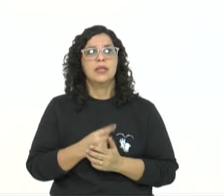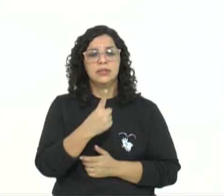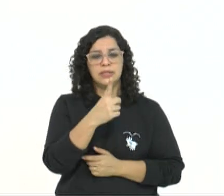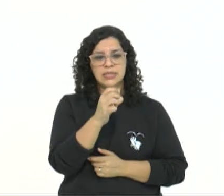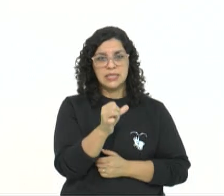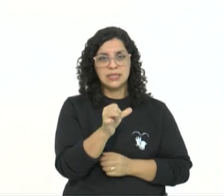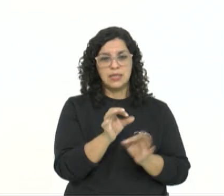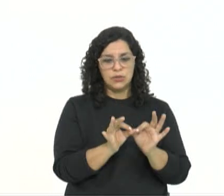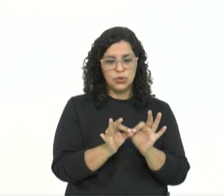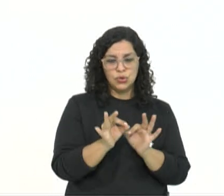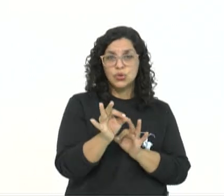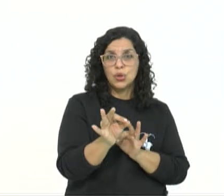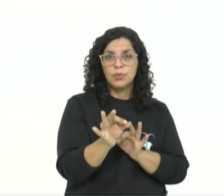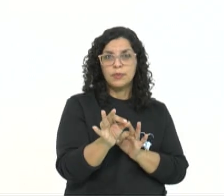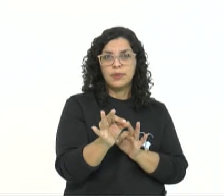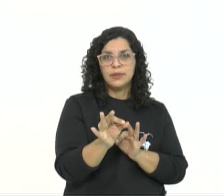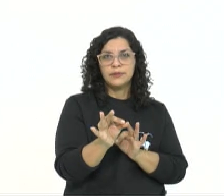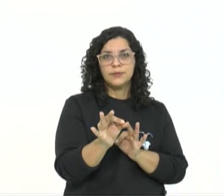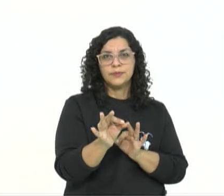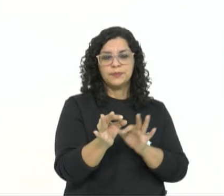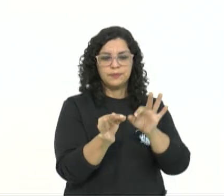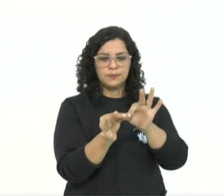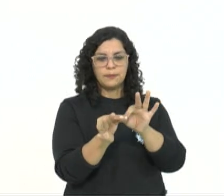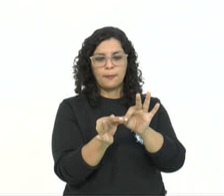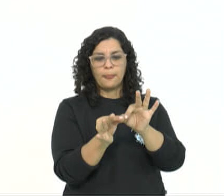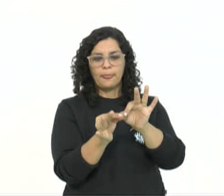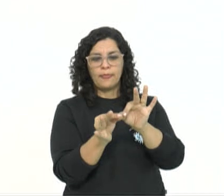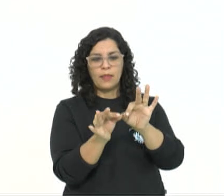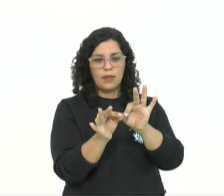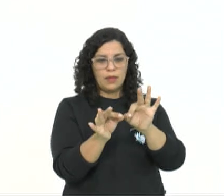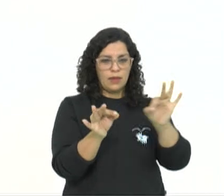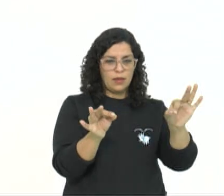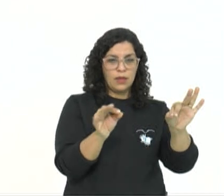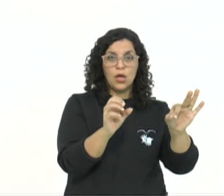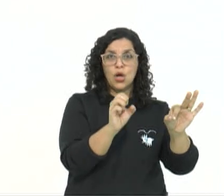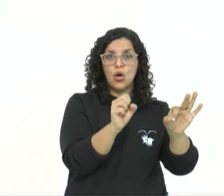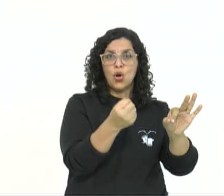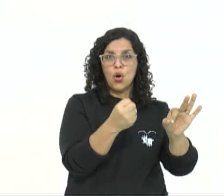16 centímetros de comprimento, você pode imaginar, 8 centímetros de